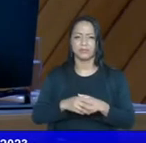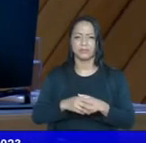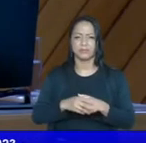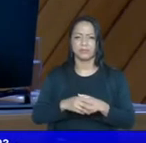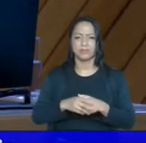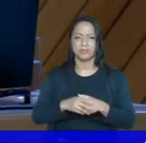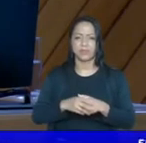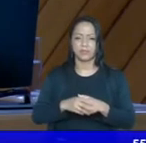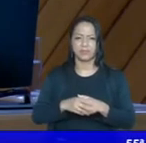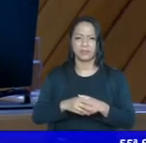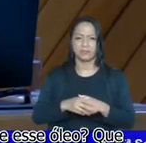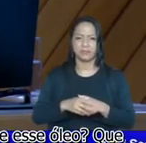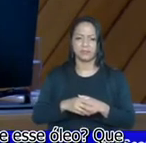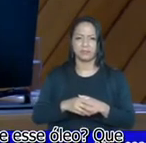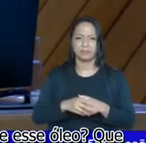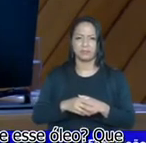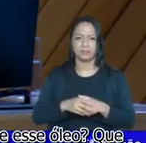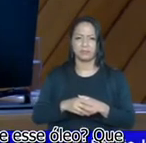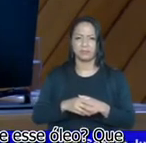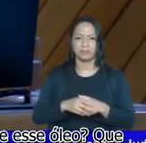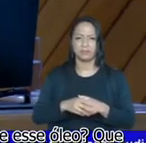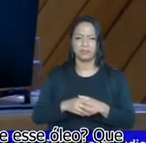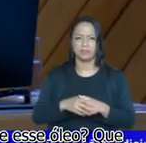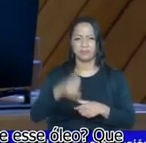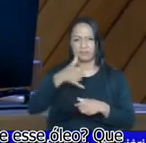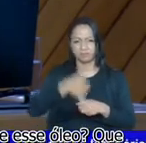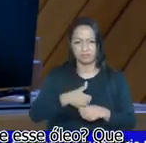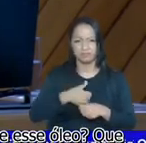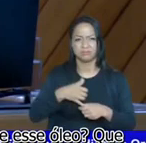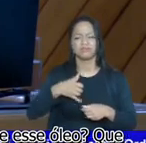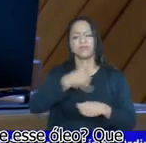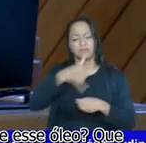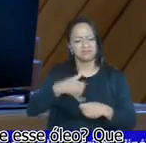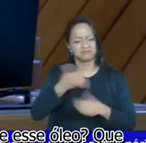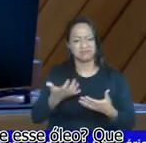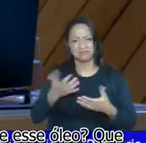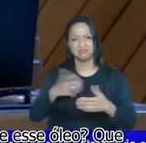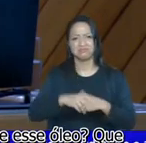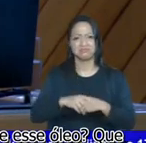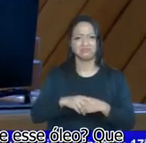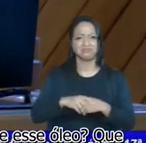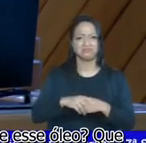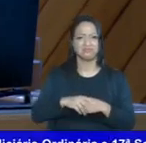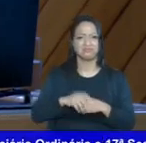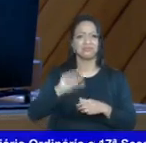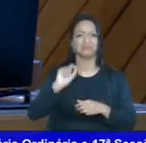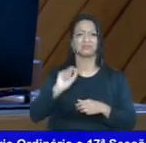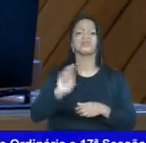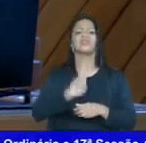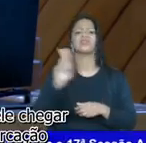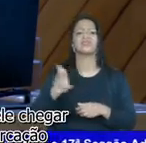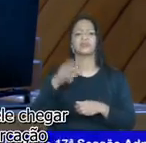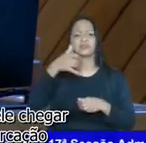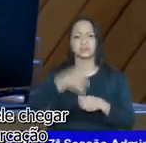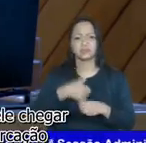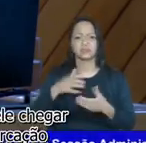um carro apenas... um carro a gasolina, e apresentou óleo. Mas para que serve esse óleo?